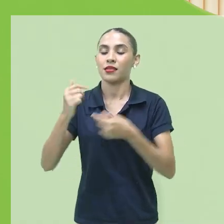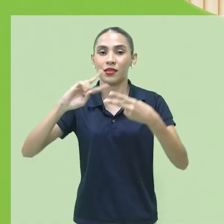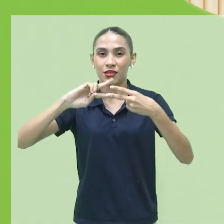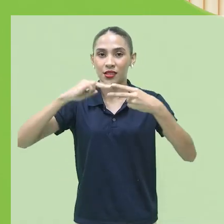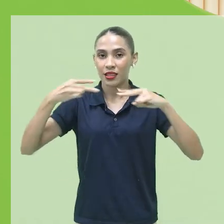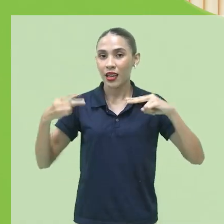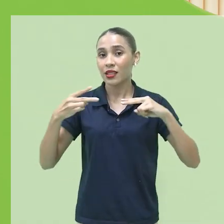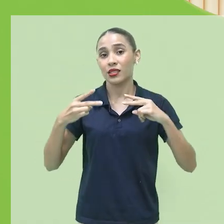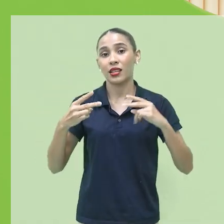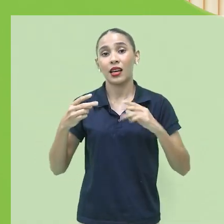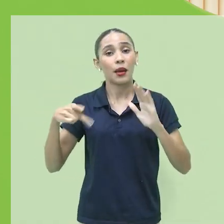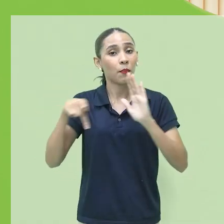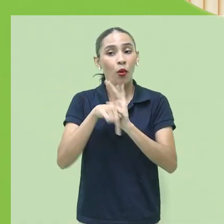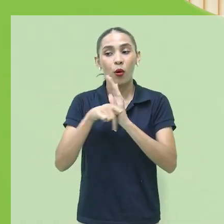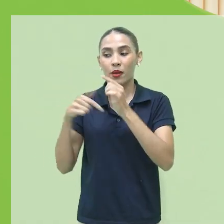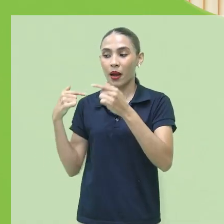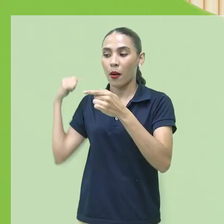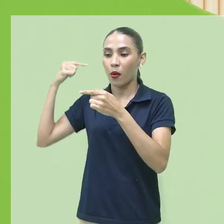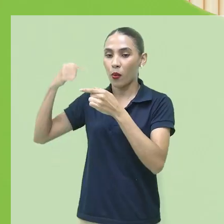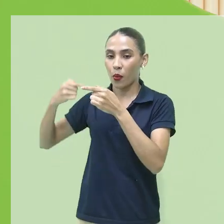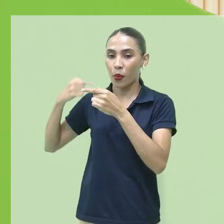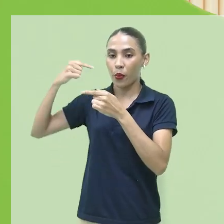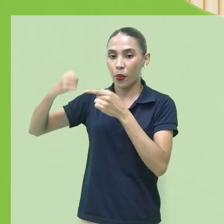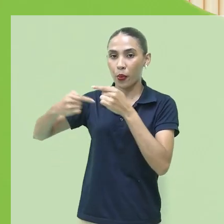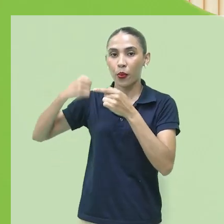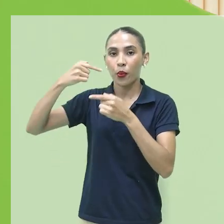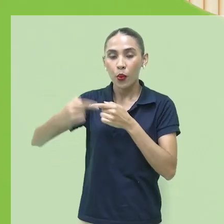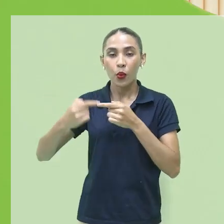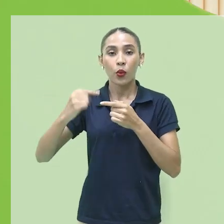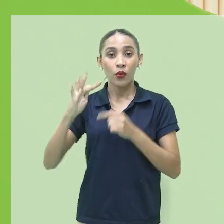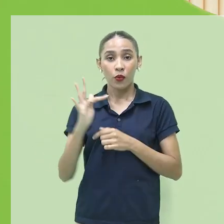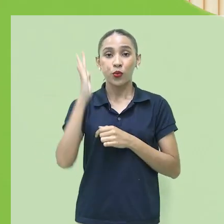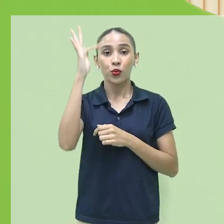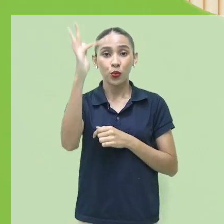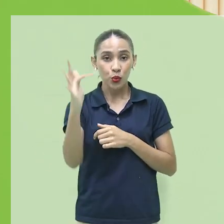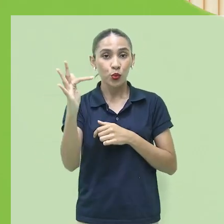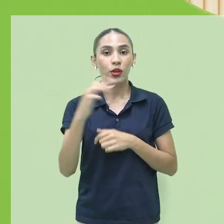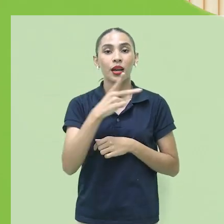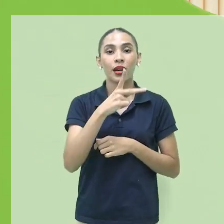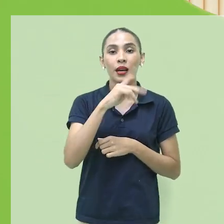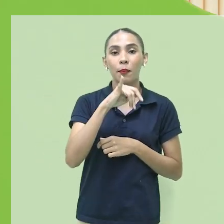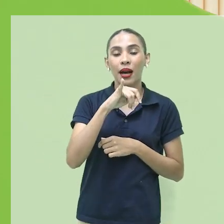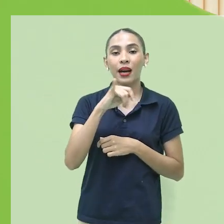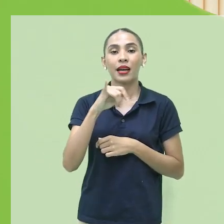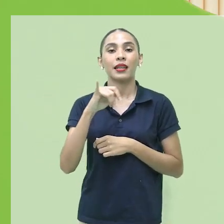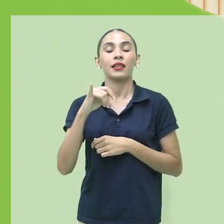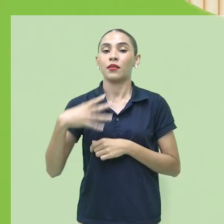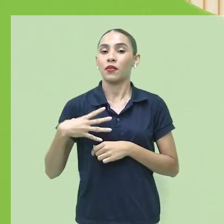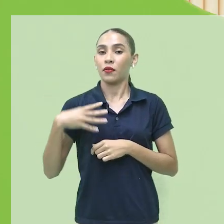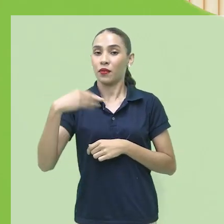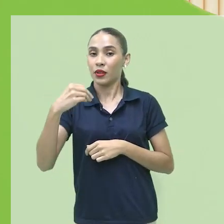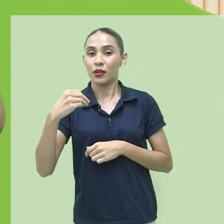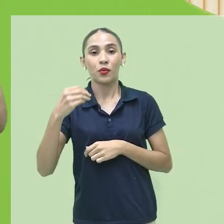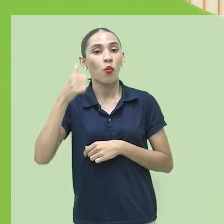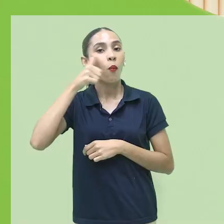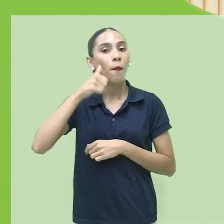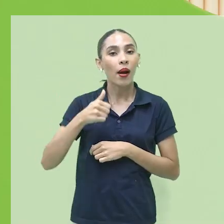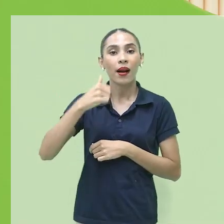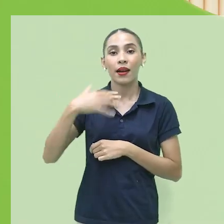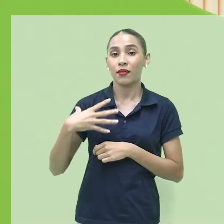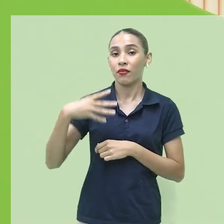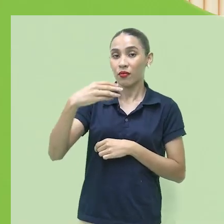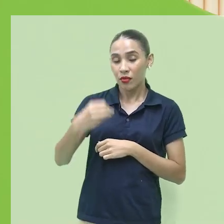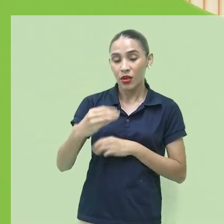herança genética, é aquela que vem da geração passada para a geração seguinte, né, de pai para filho. Então, são